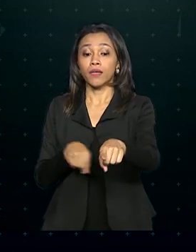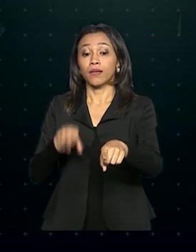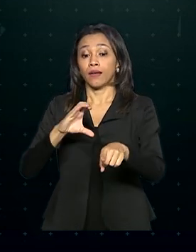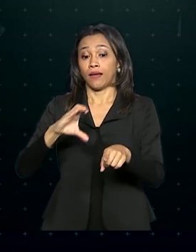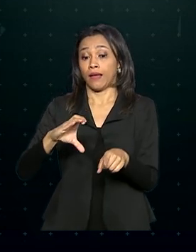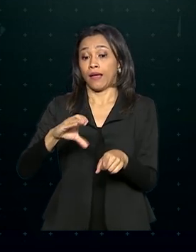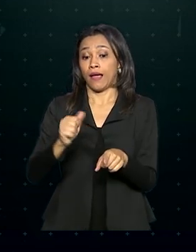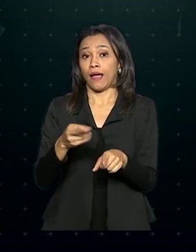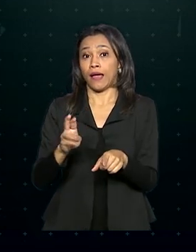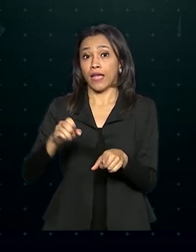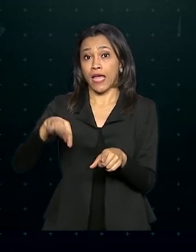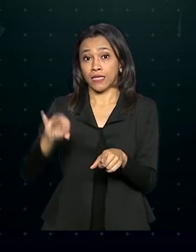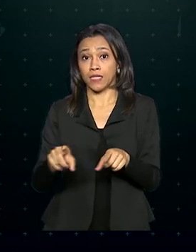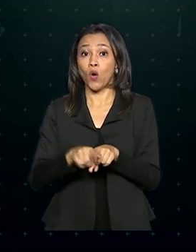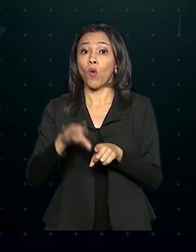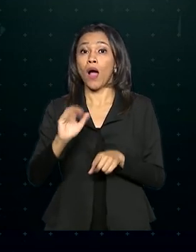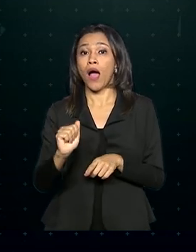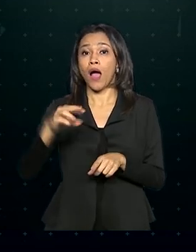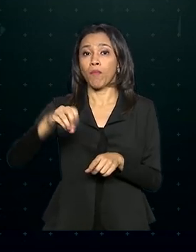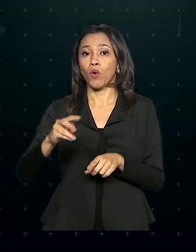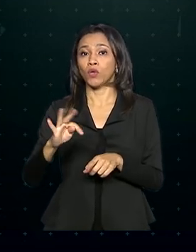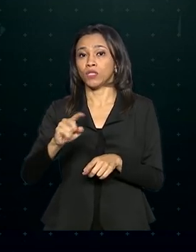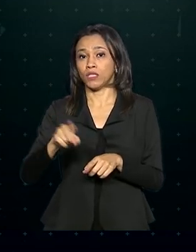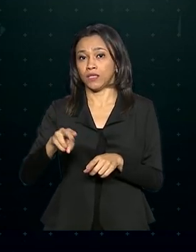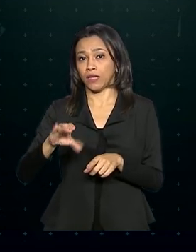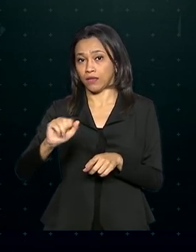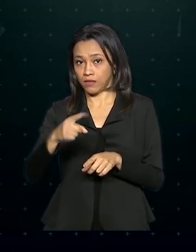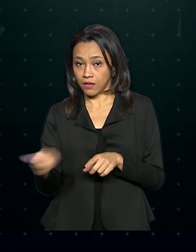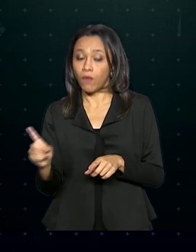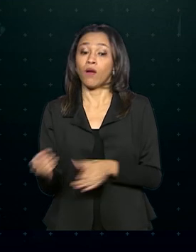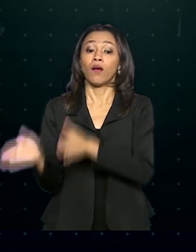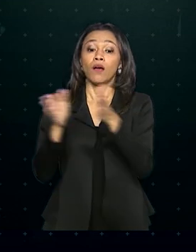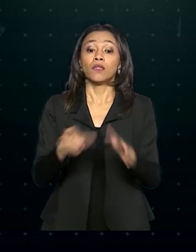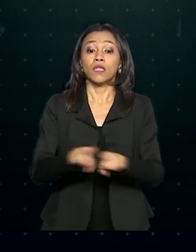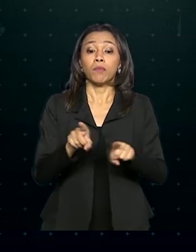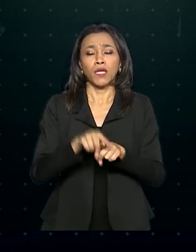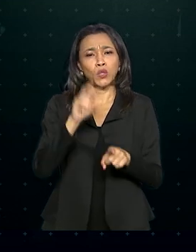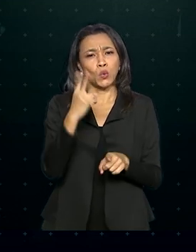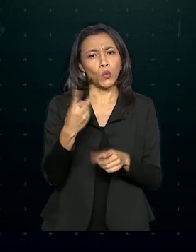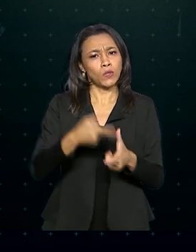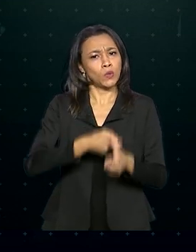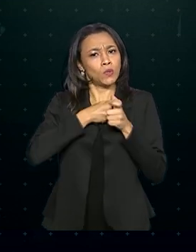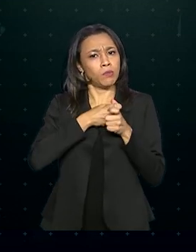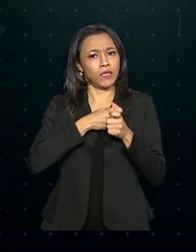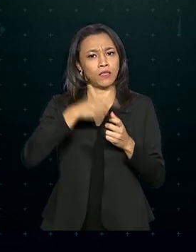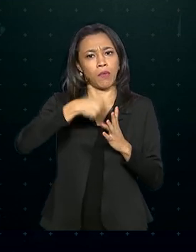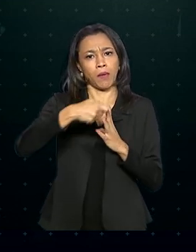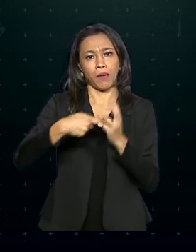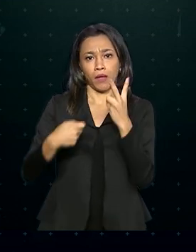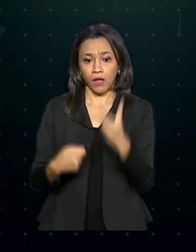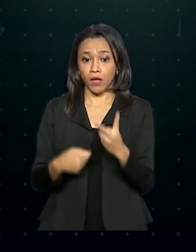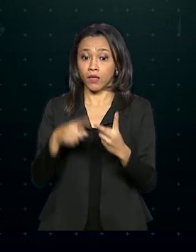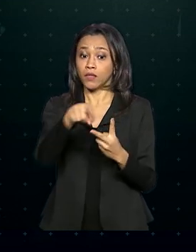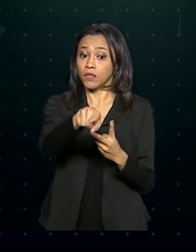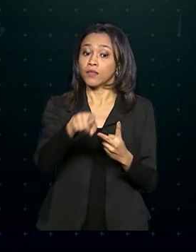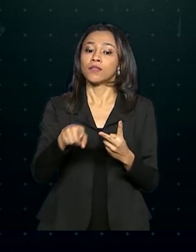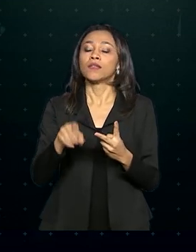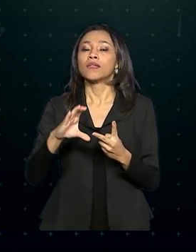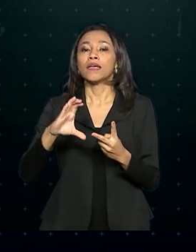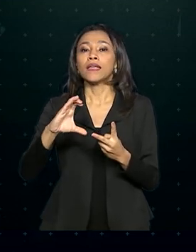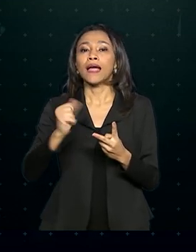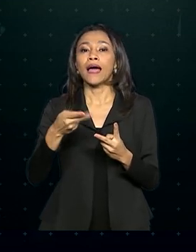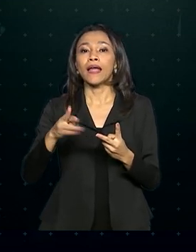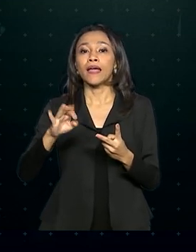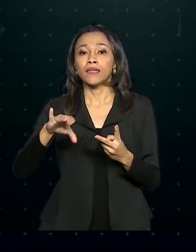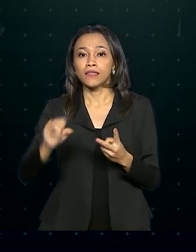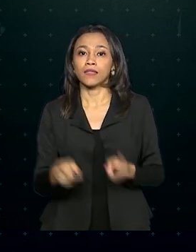carência ou amortização. Serão permitidas duas parcelas suspensas para os contratos em utilização ou carência e